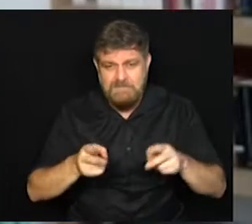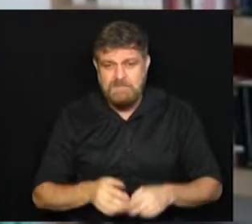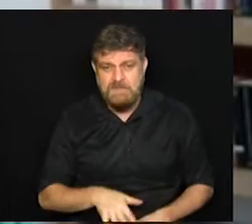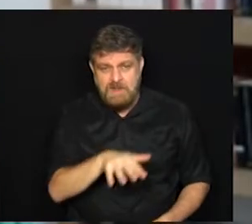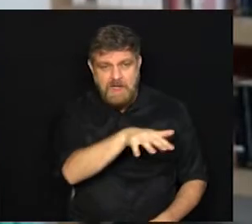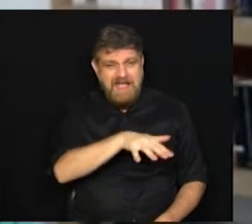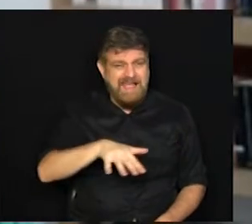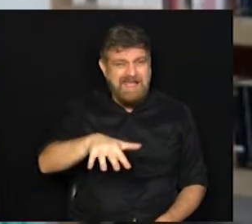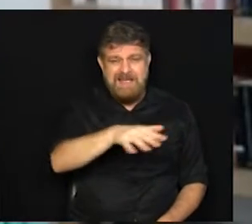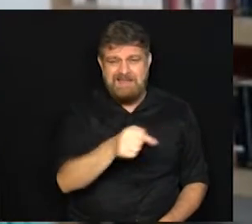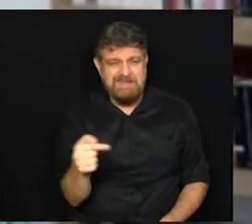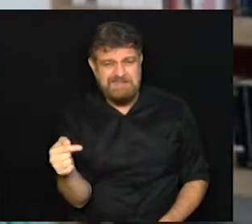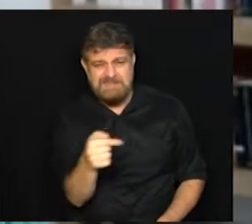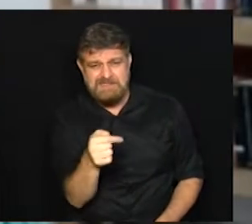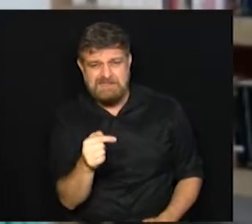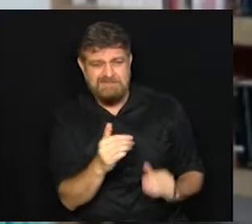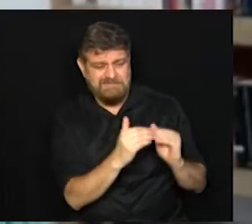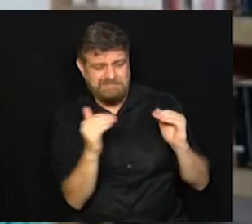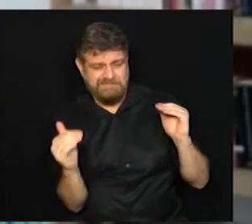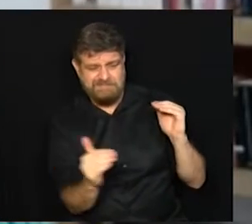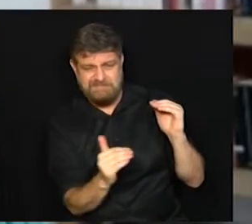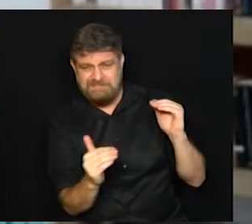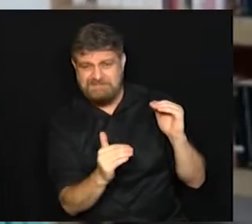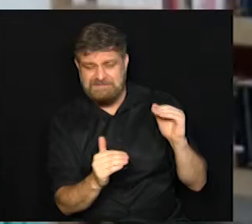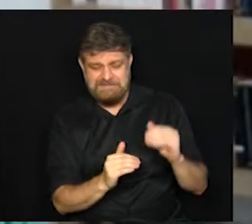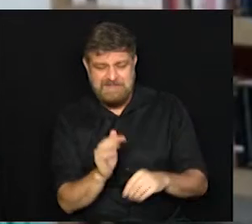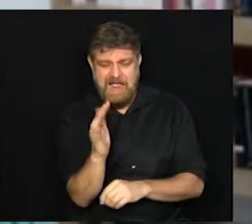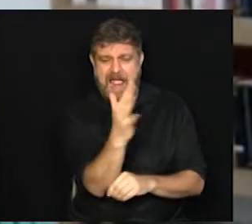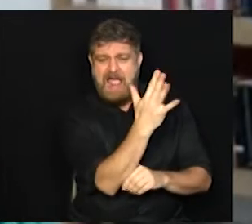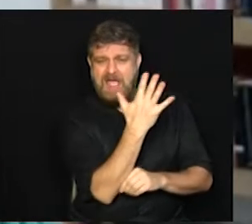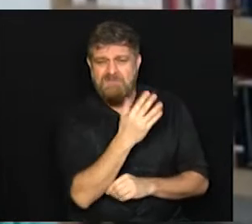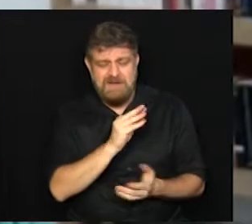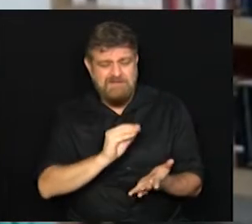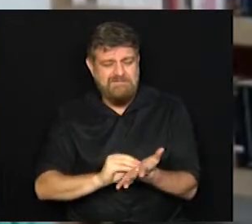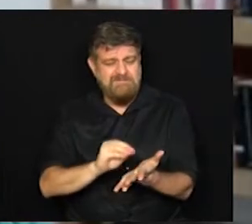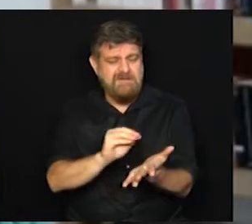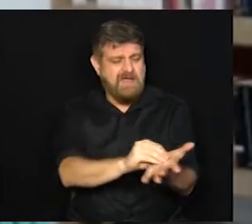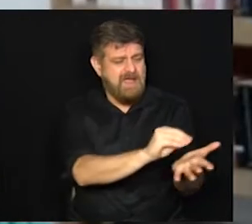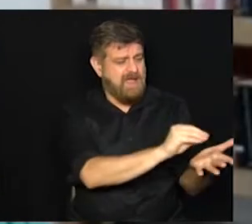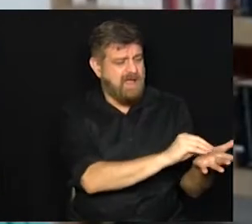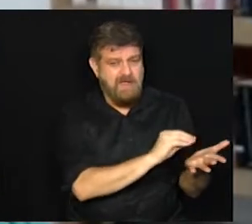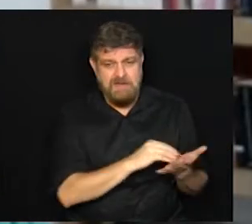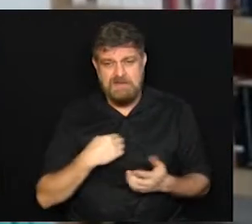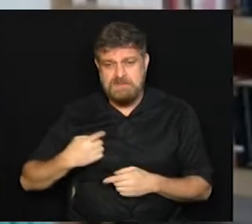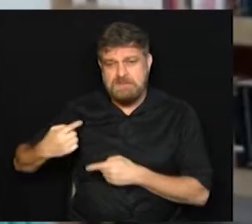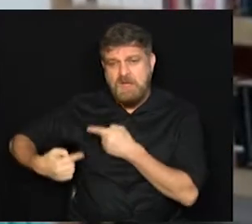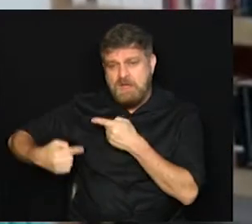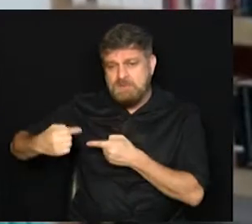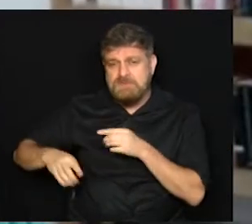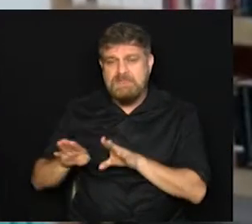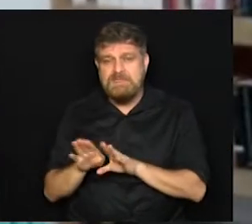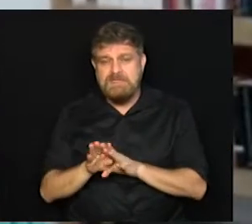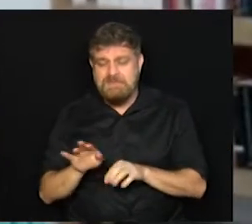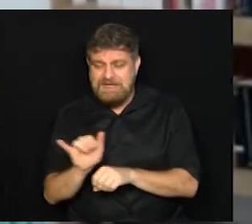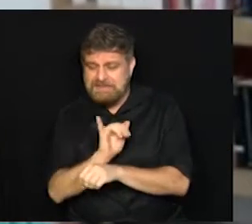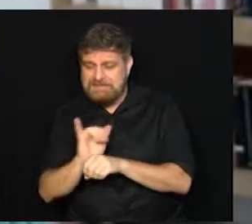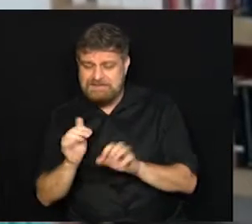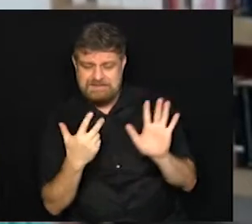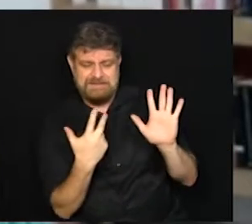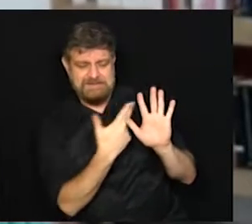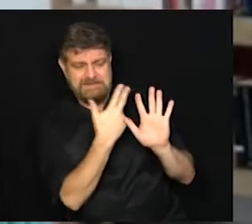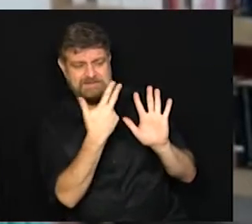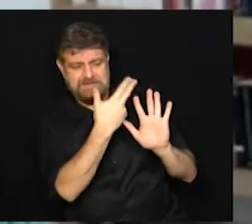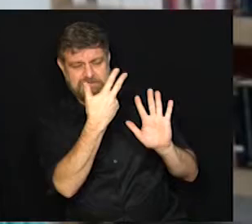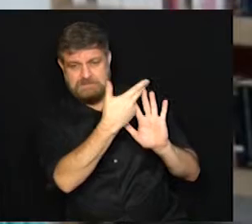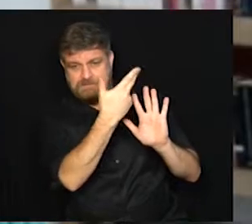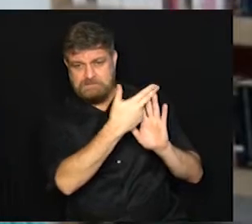regiões extremamente carentes de arborização, mas que também a gente discuta a questão das podas. Então, essa é a minha sugestão